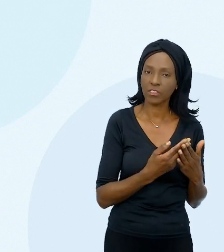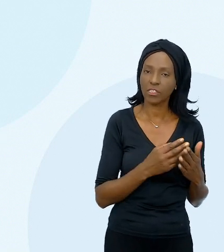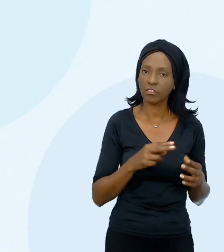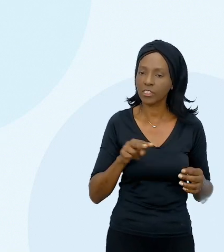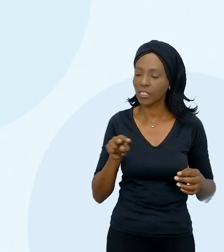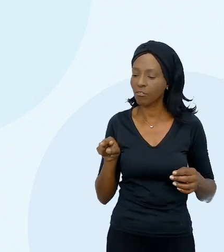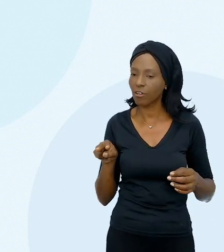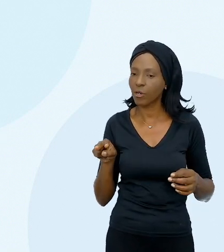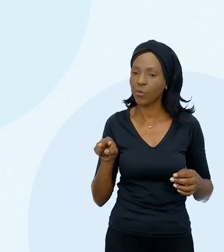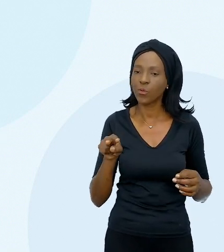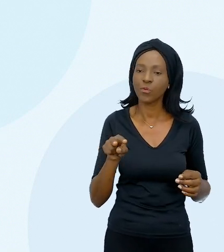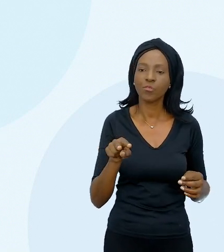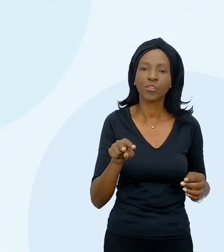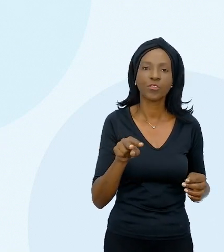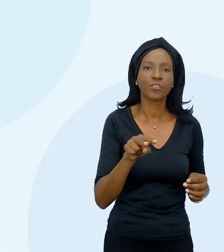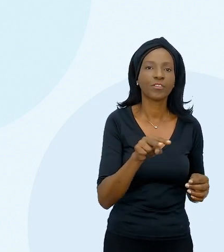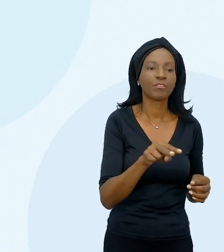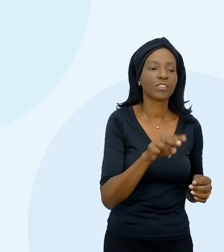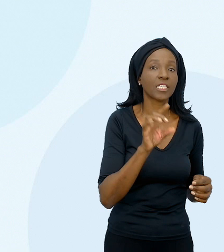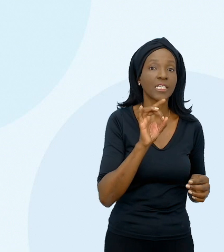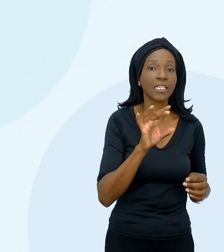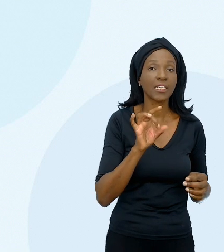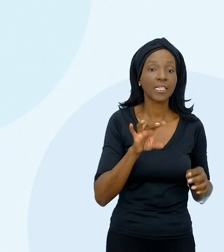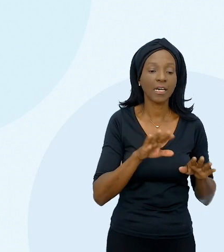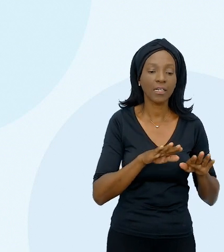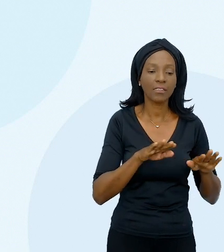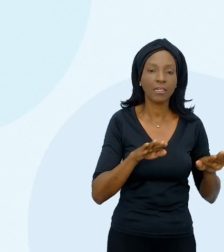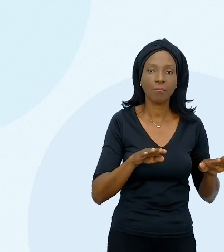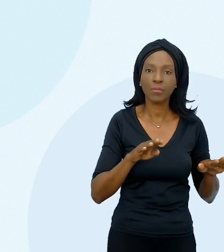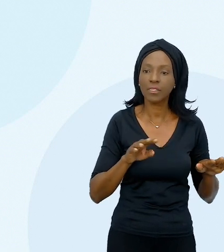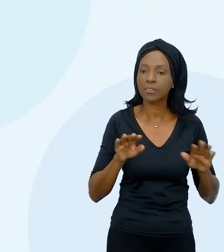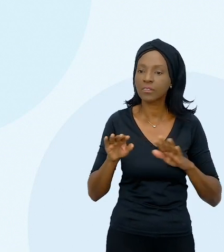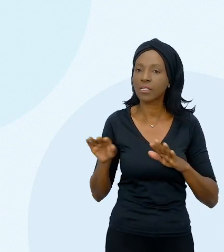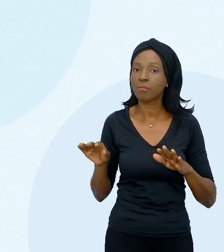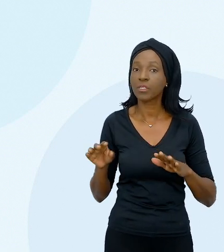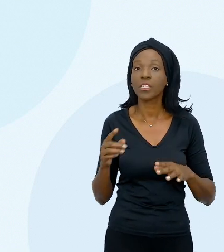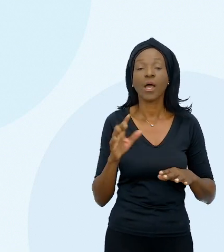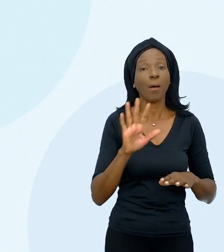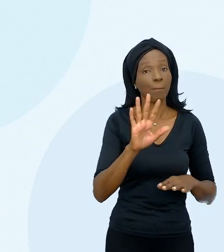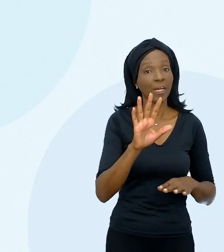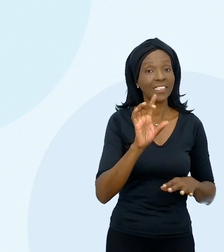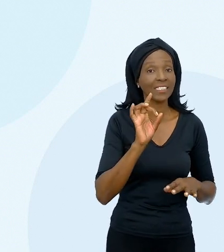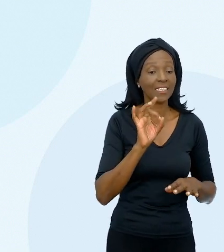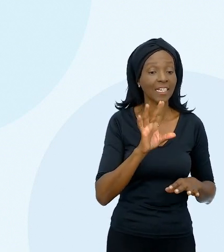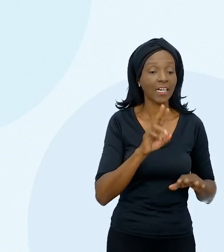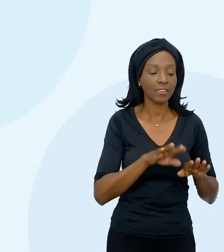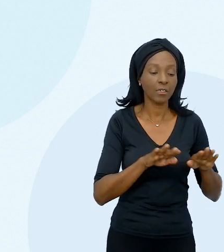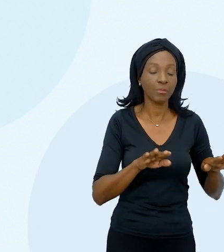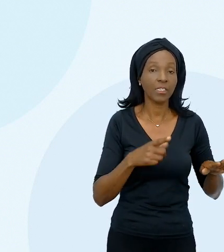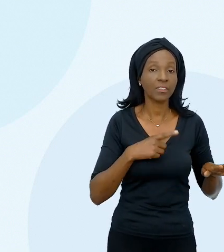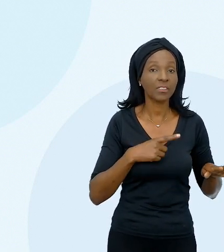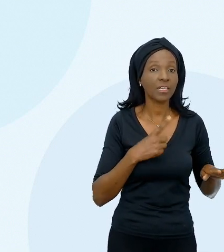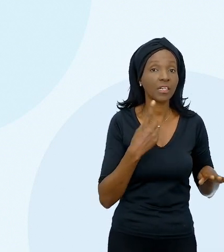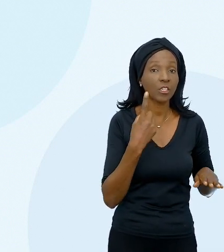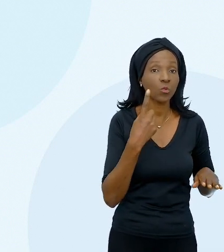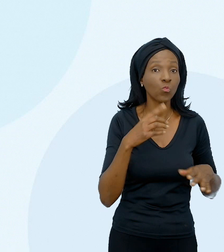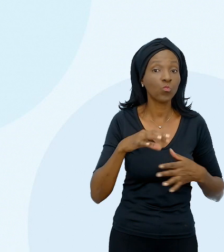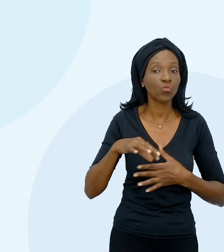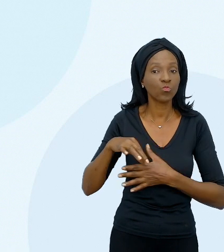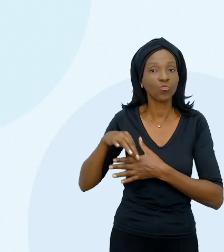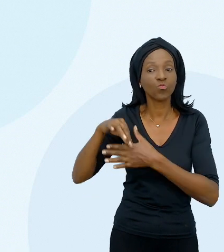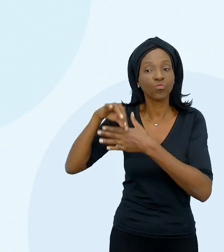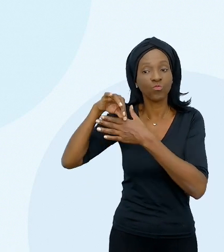rotacionar passando em cada mesa. E lá, quem está fixo mesmo? O anfitrião e o